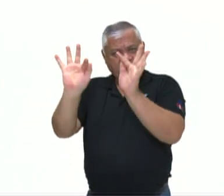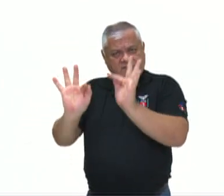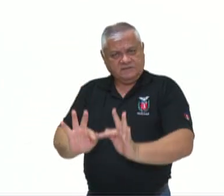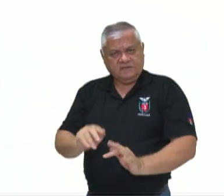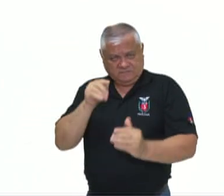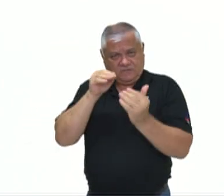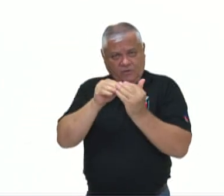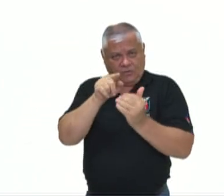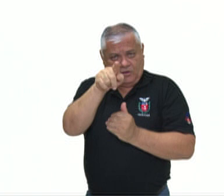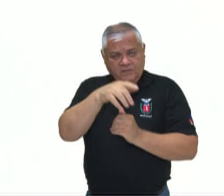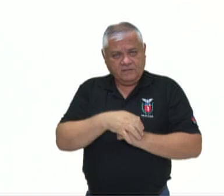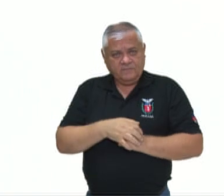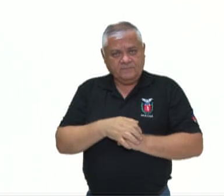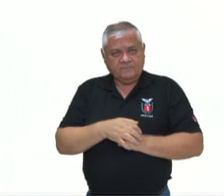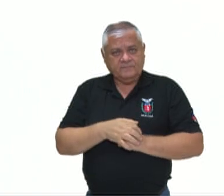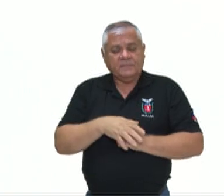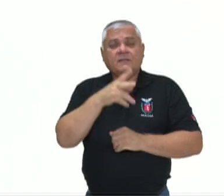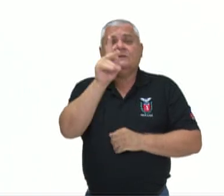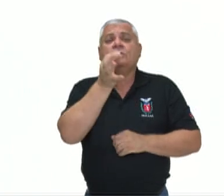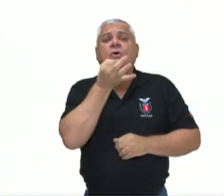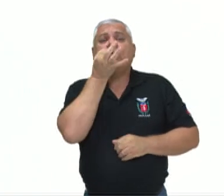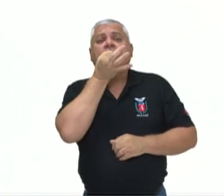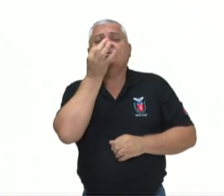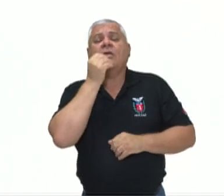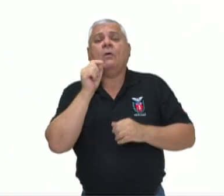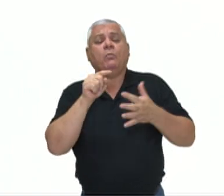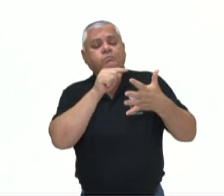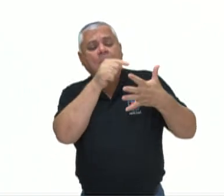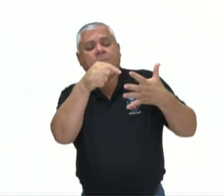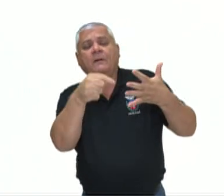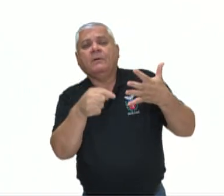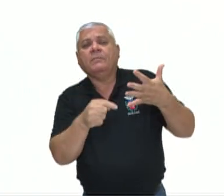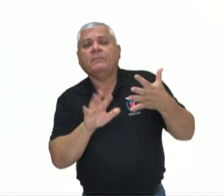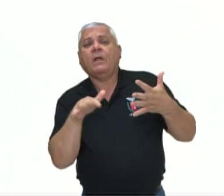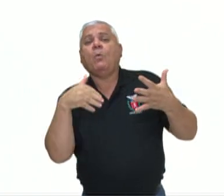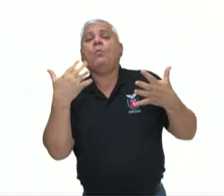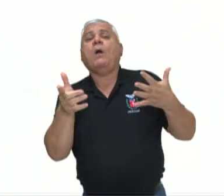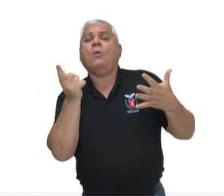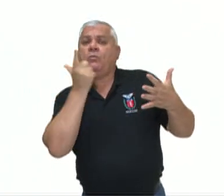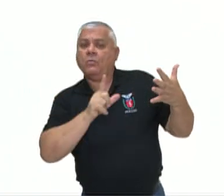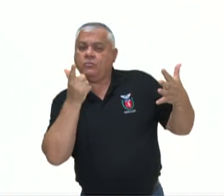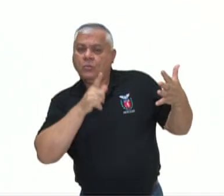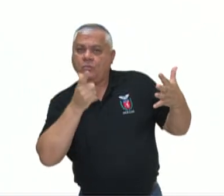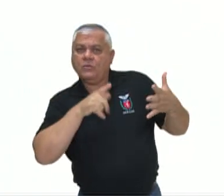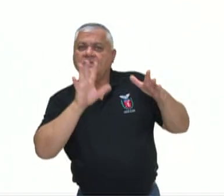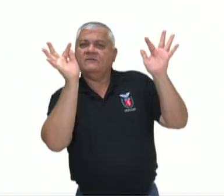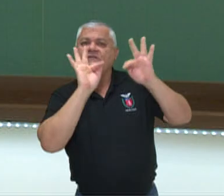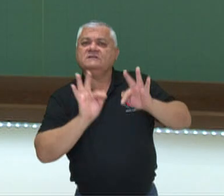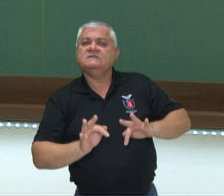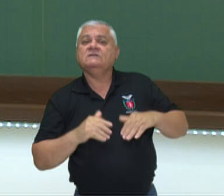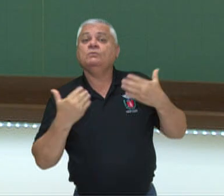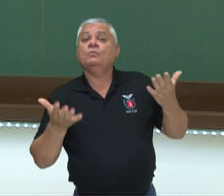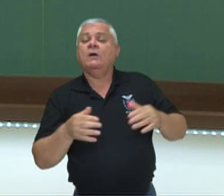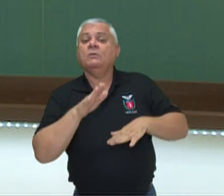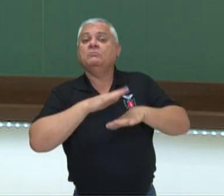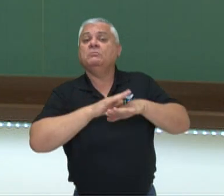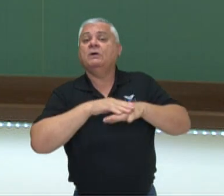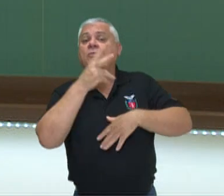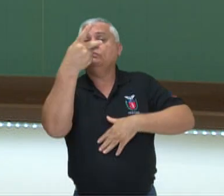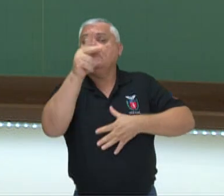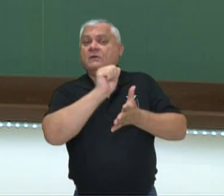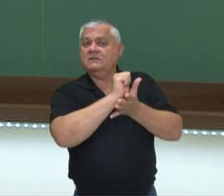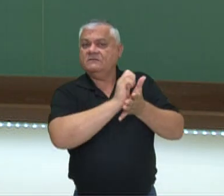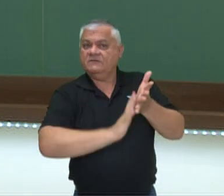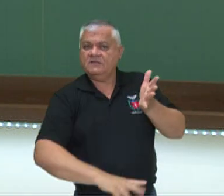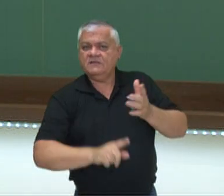felicidade? Na sua opinião, quais seriam os meios para atingir esta finalidade? Então aqui uma atividade para